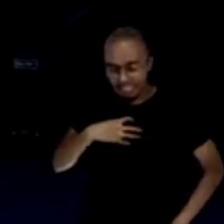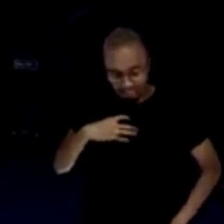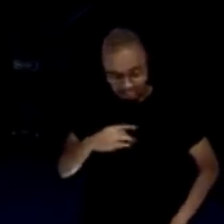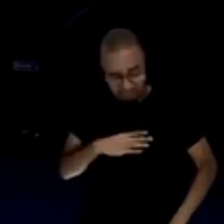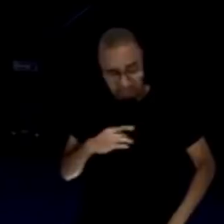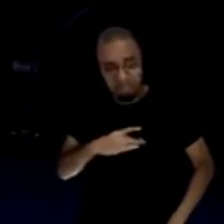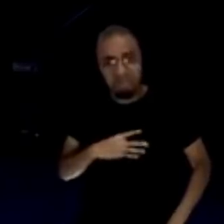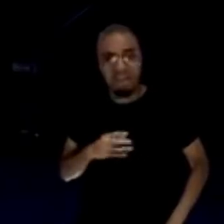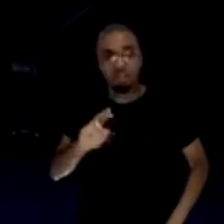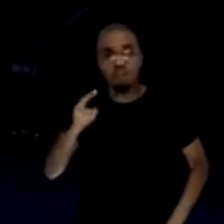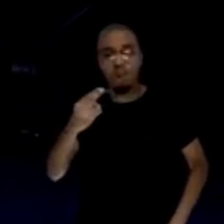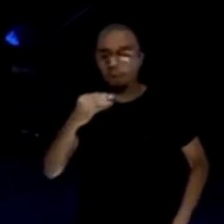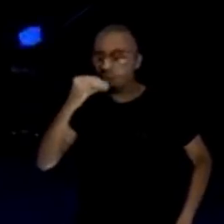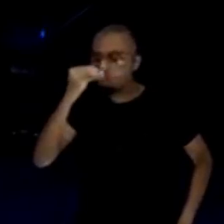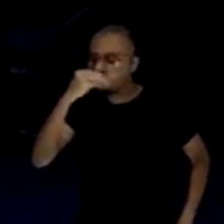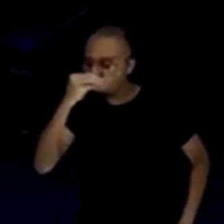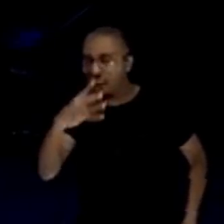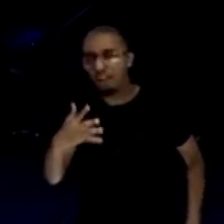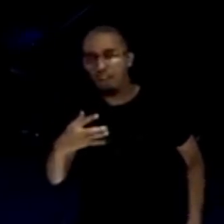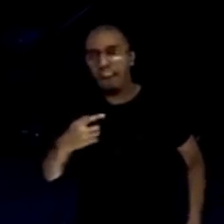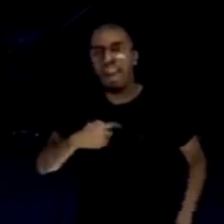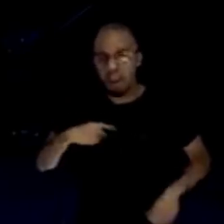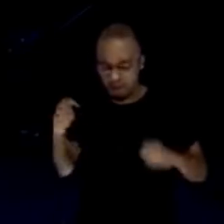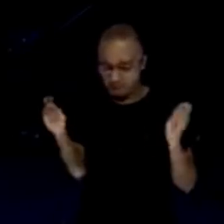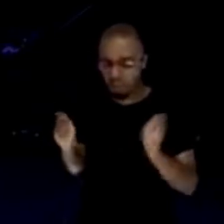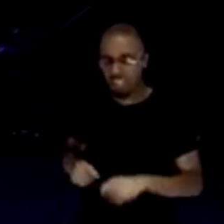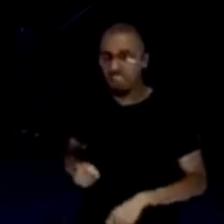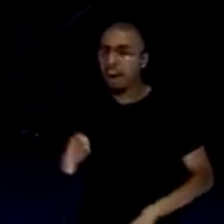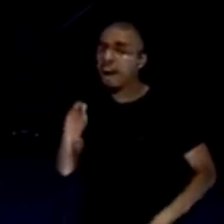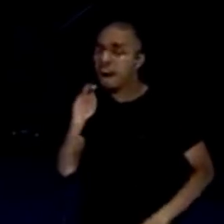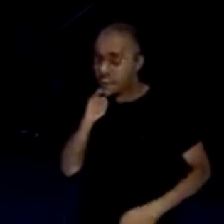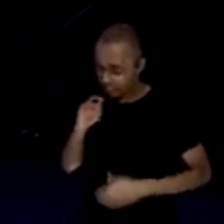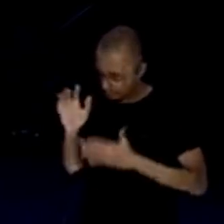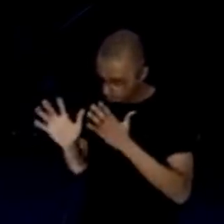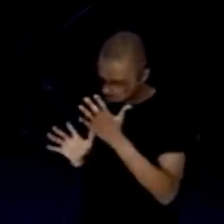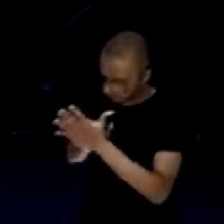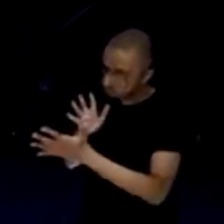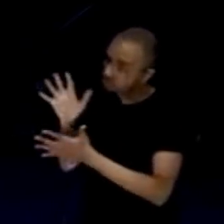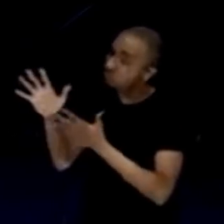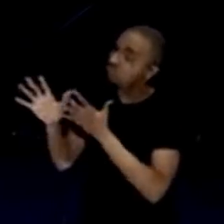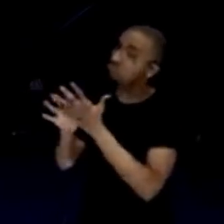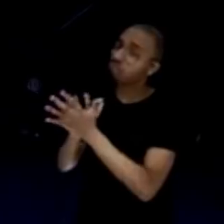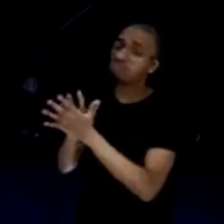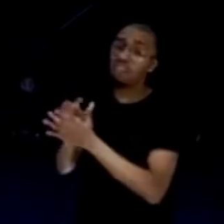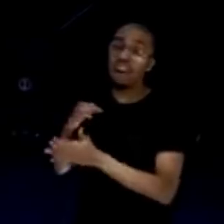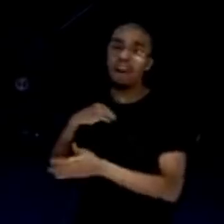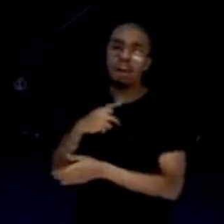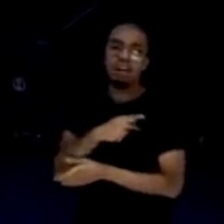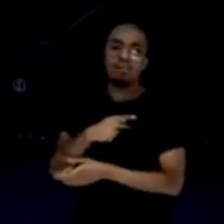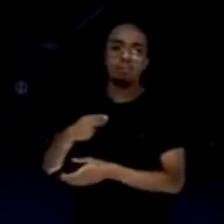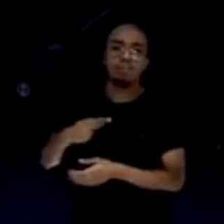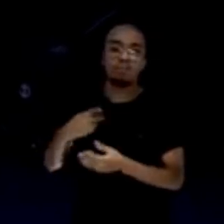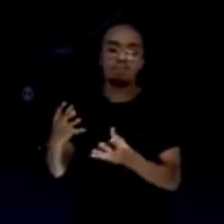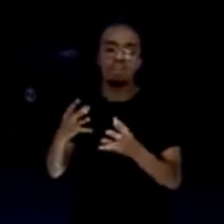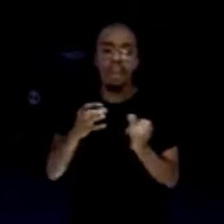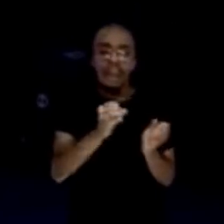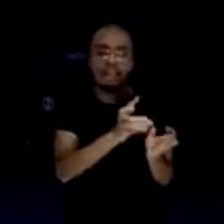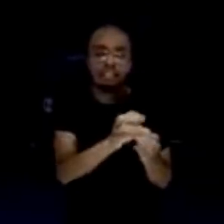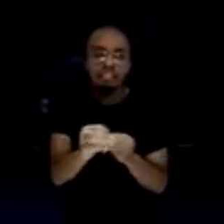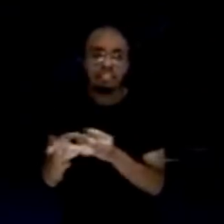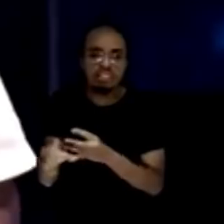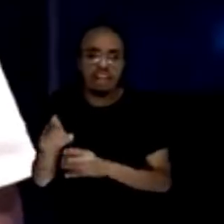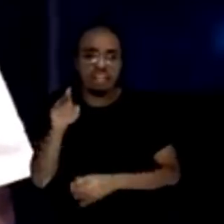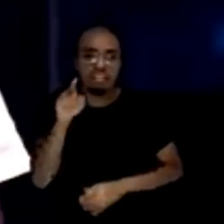falar ainda abatido. Eu quero te ensinar uma ferramenta espiritual. Para você que está vivendo uma